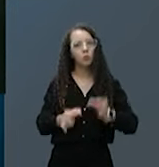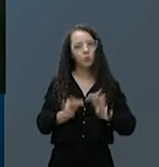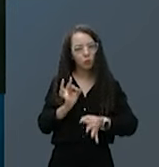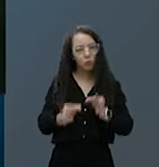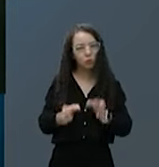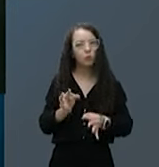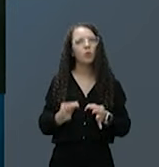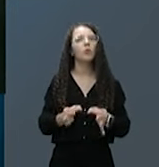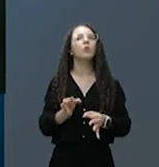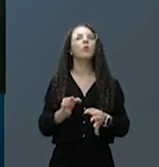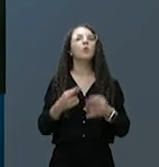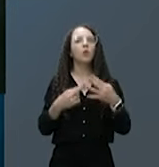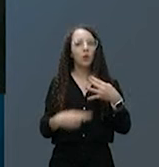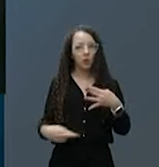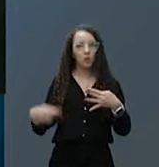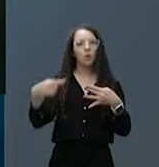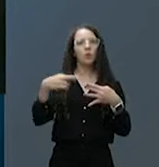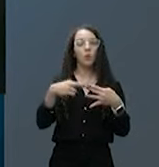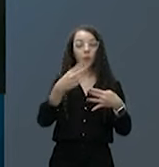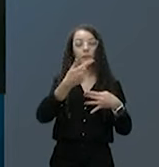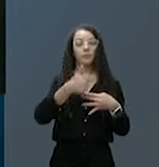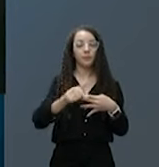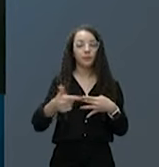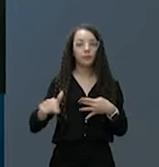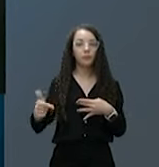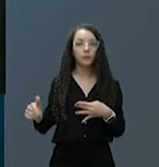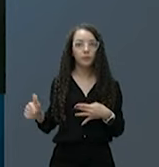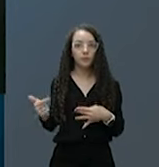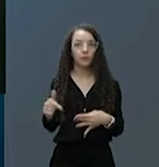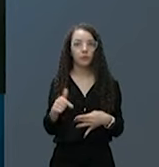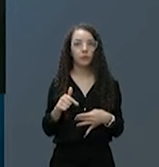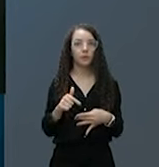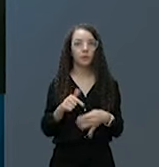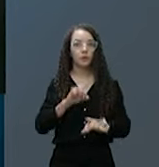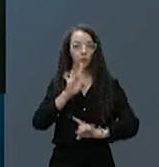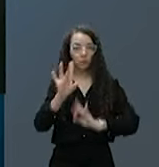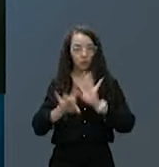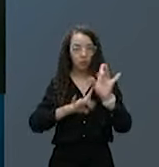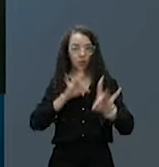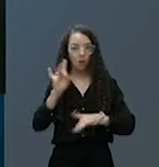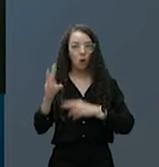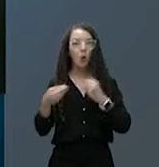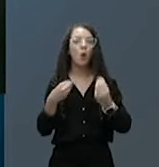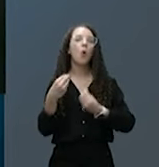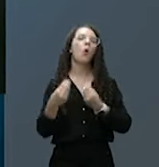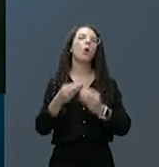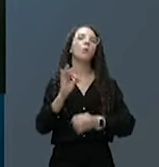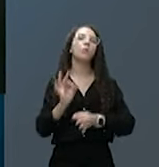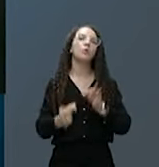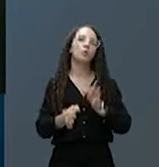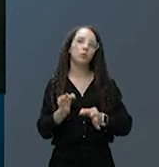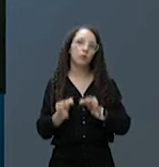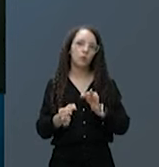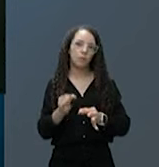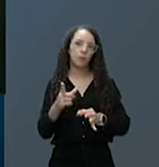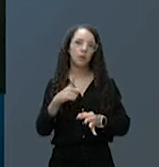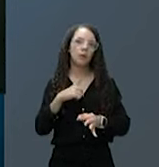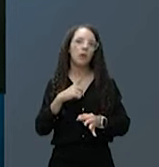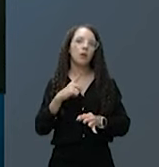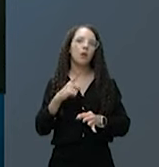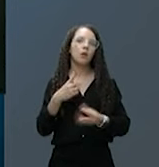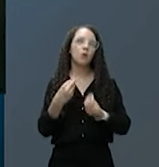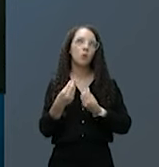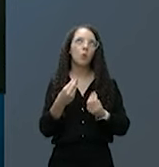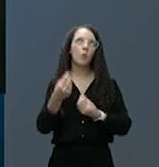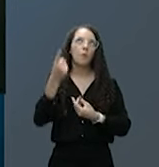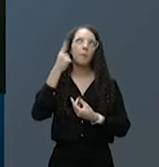repetitivos. Esses modos especiais de julgamento proporcionam maior previsibilidade e